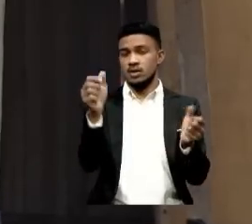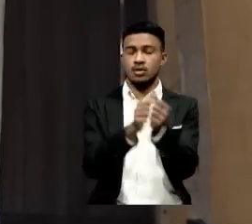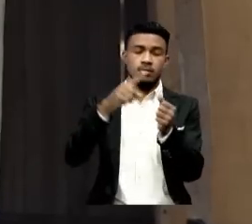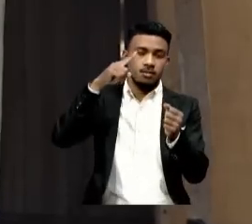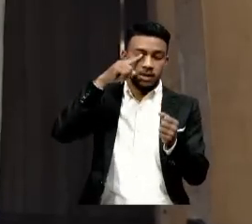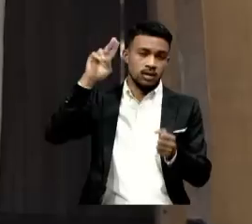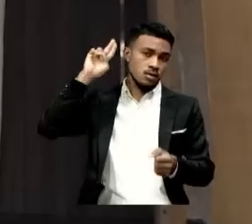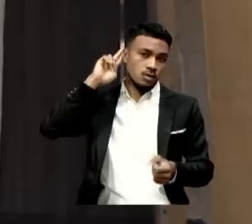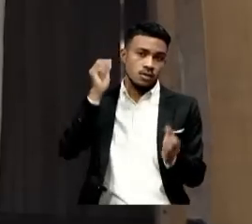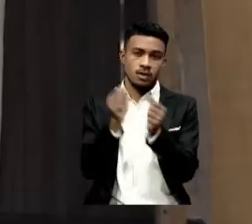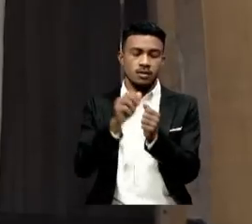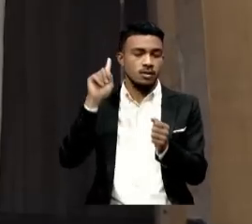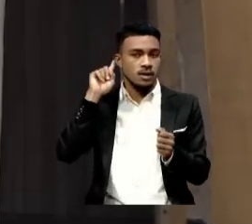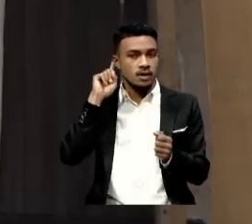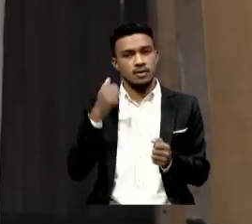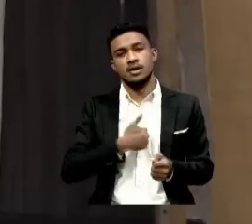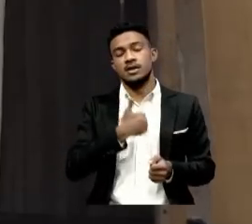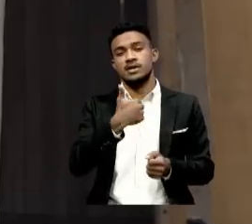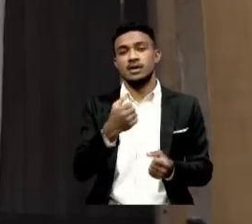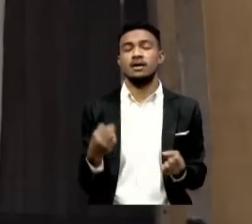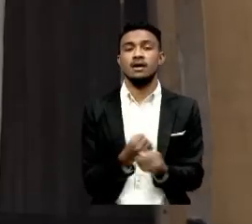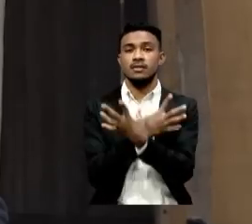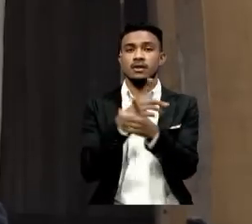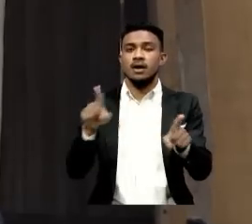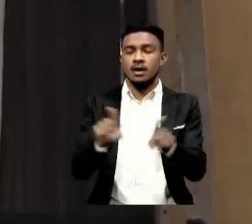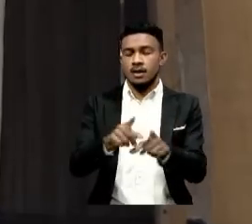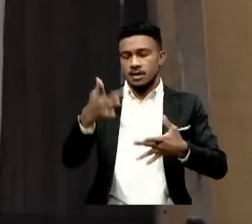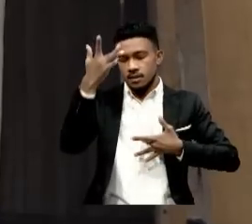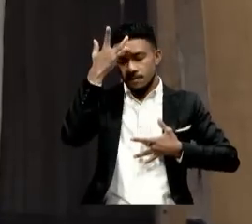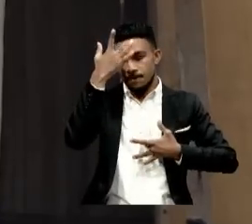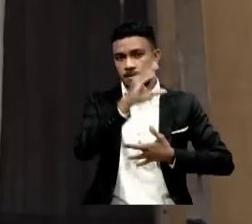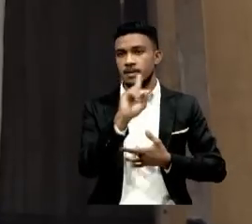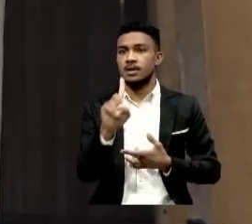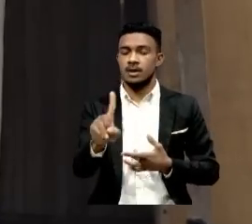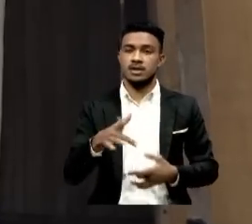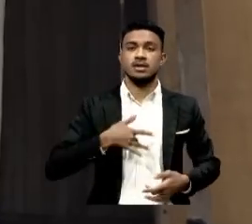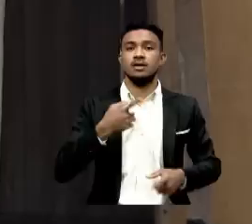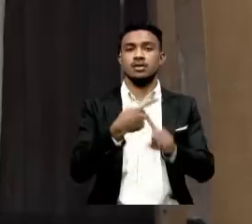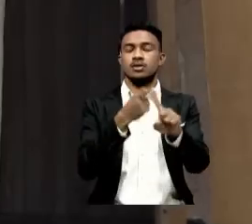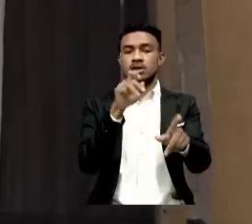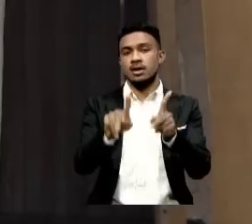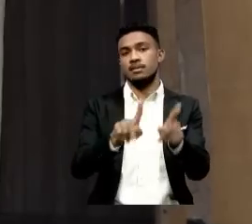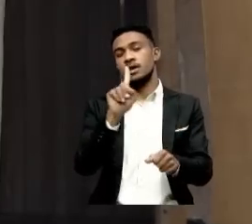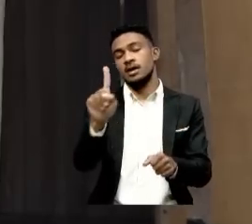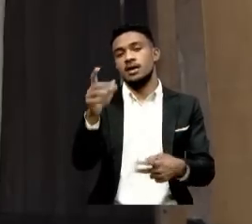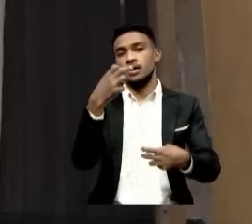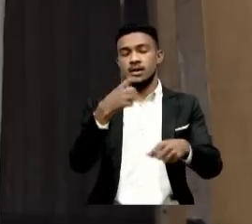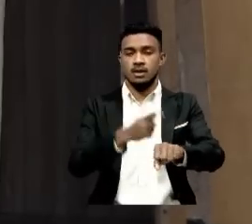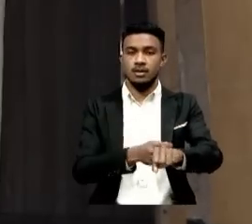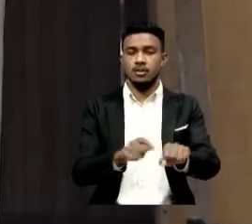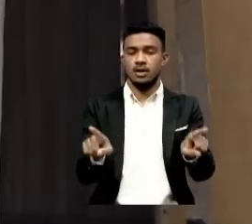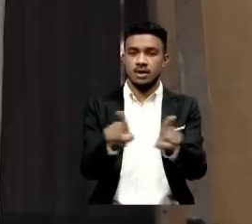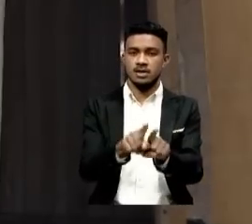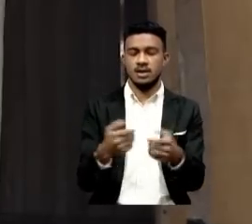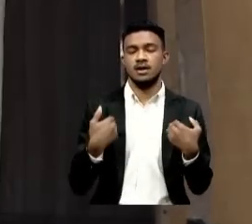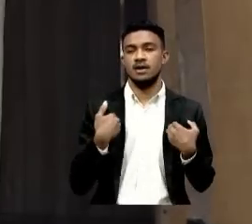rasik. Trauma hanesa moras ida nebe senti husi ema ida. Situação ida ne mak